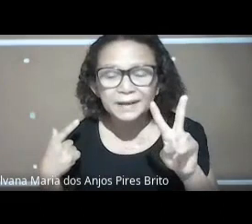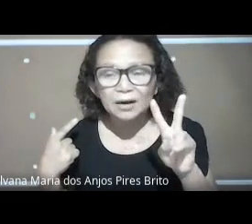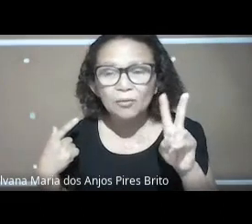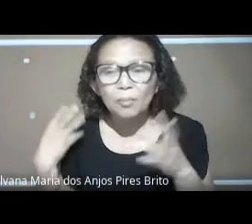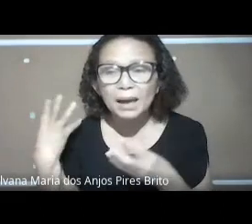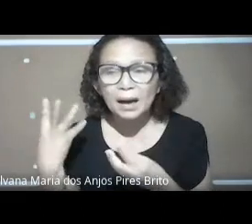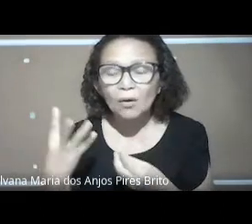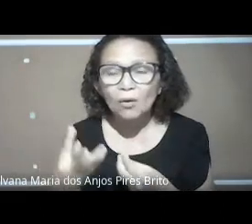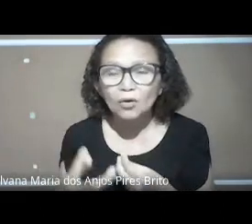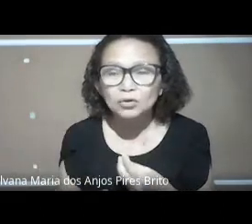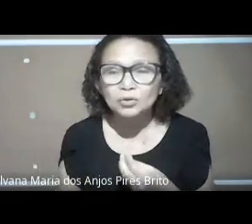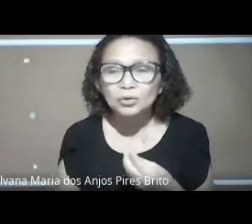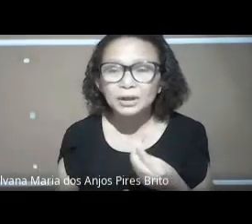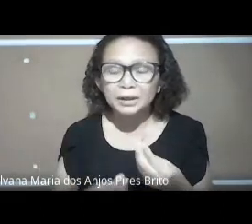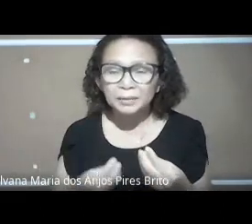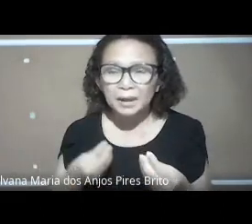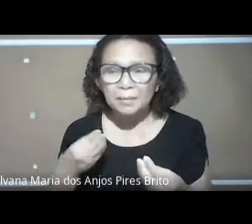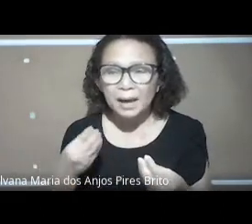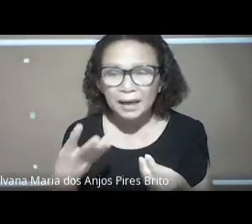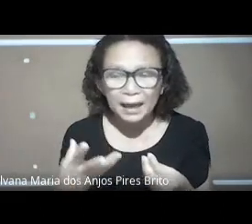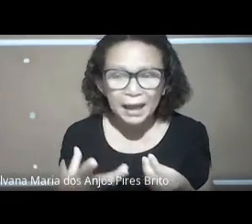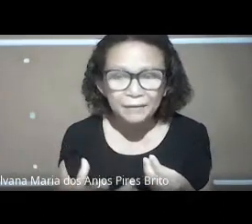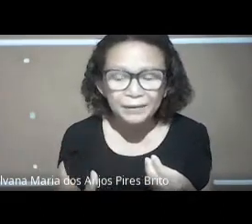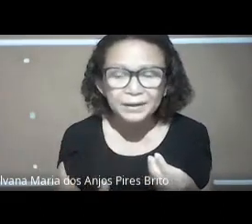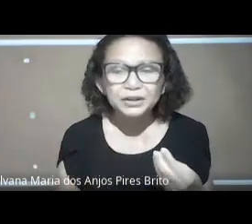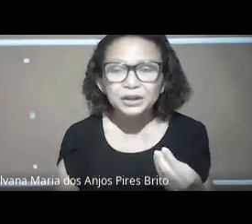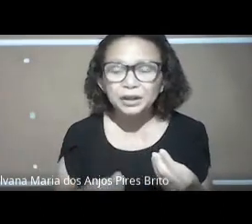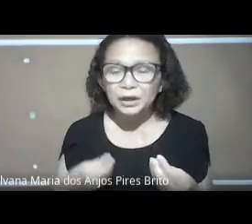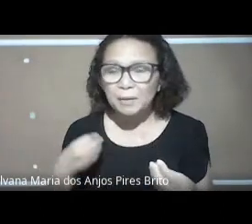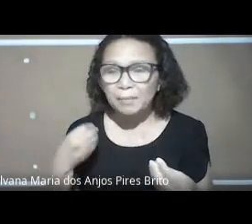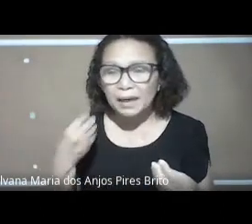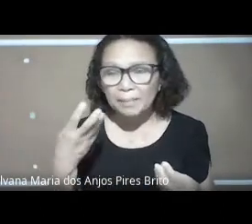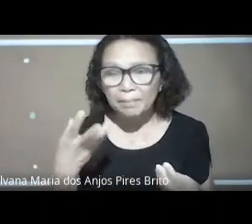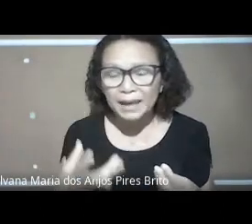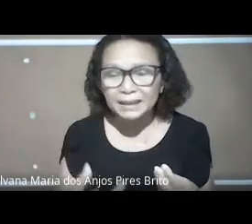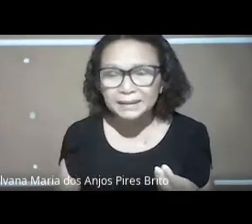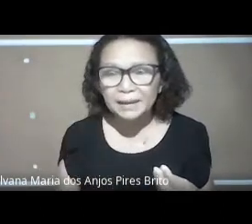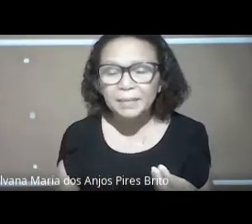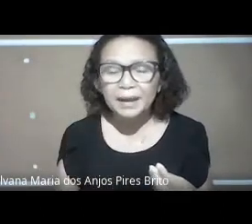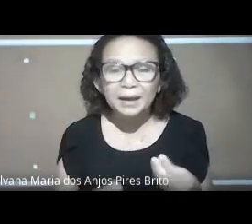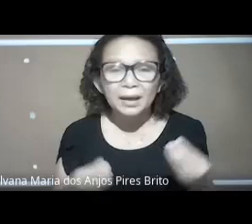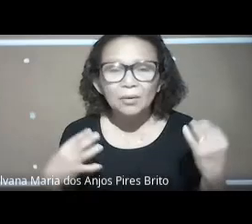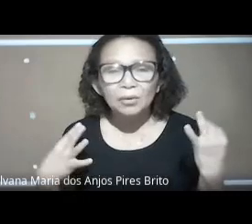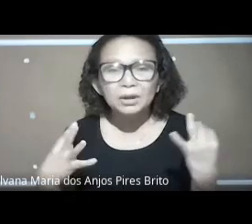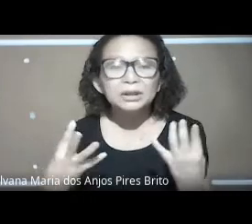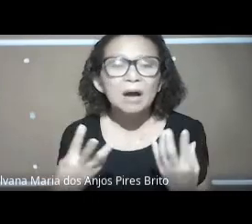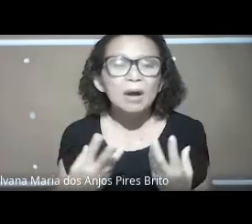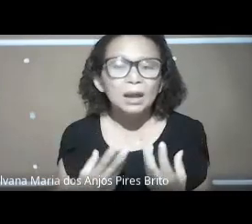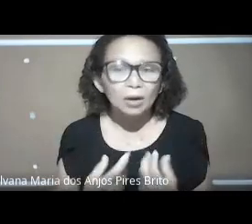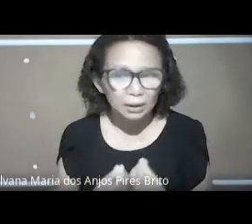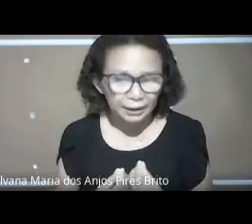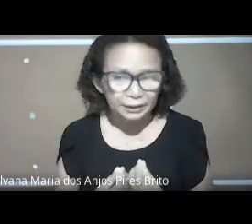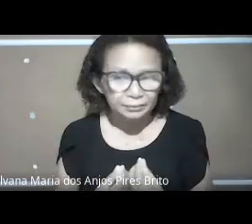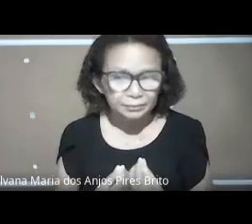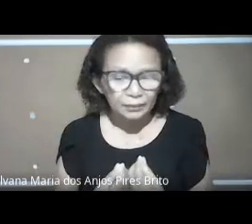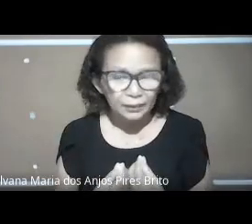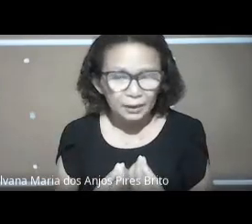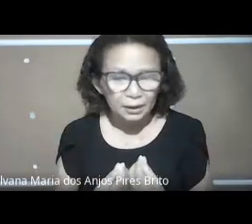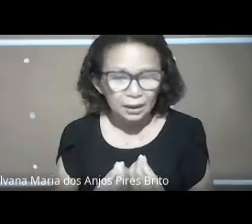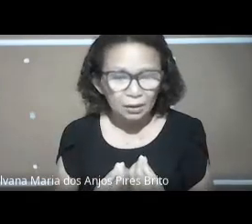a visão para construir, para refletir, para perceber o que está ao redor